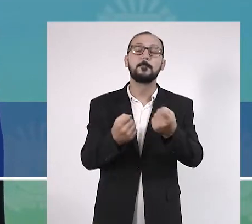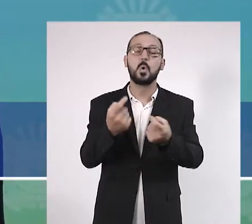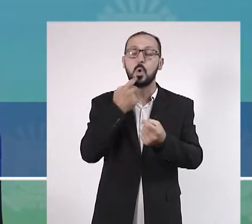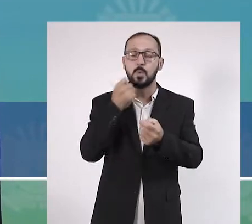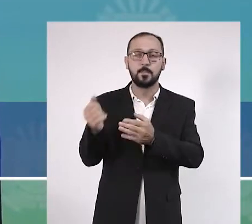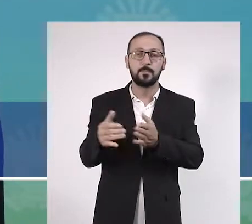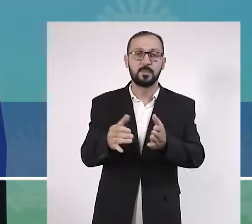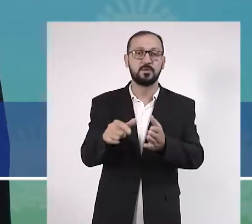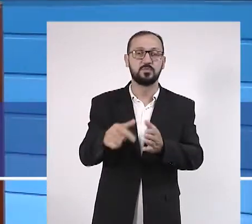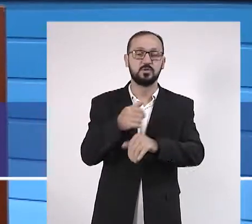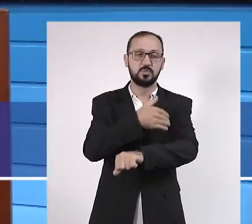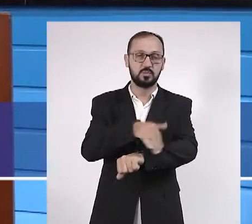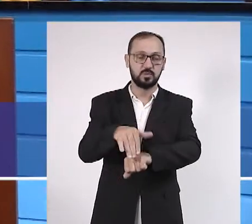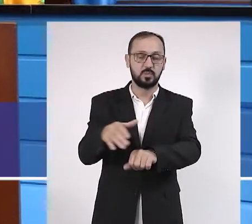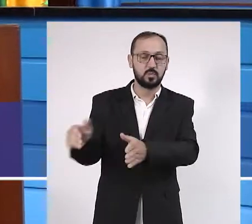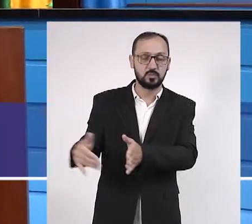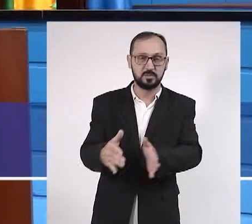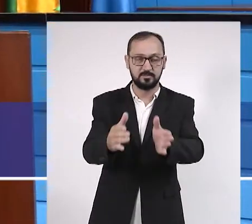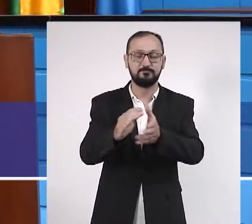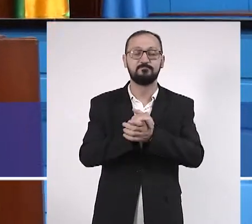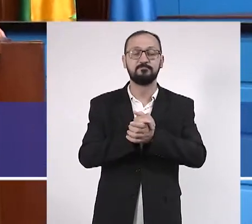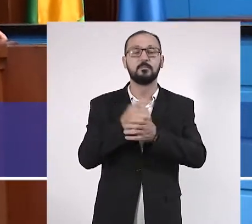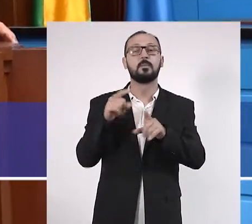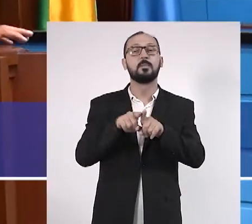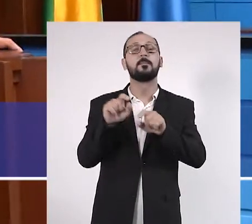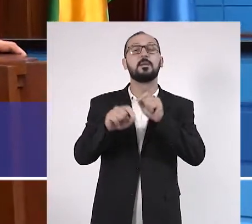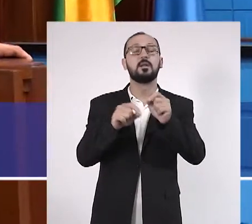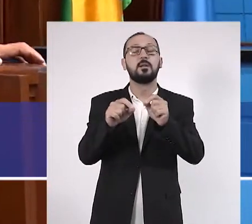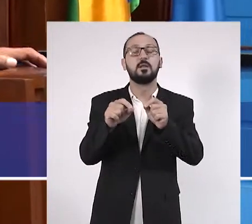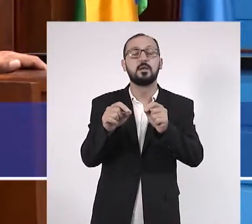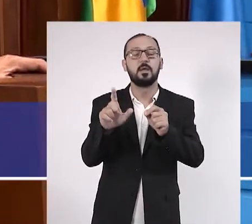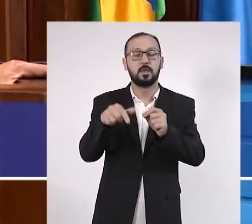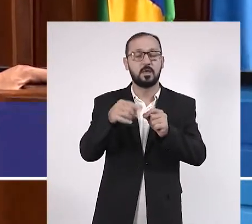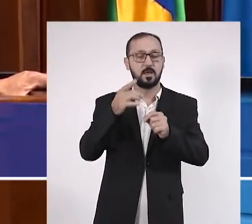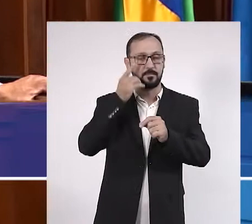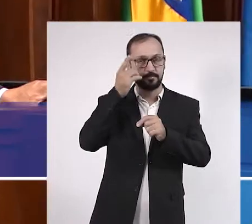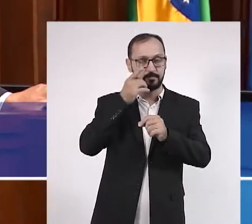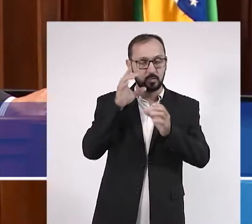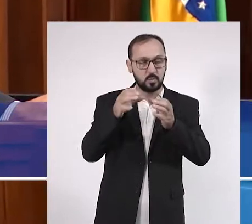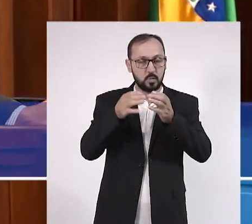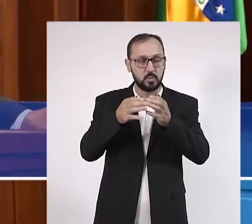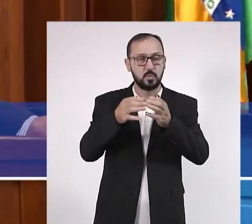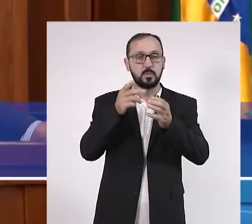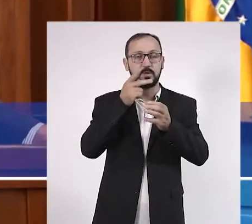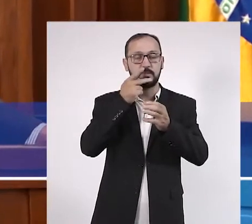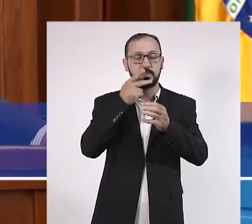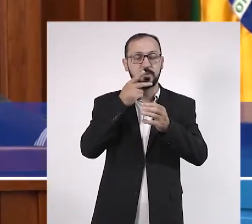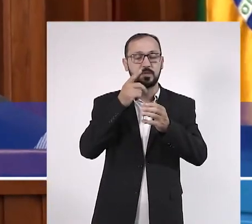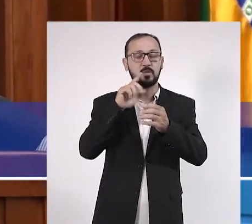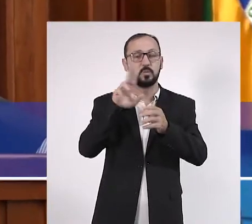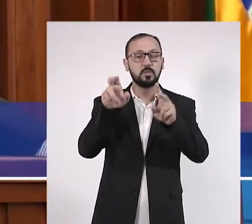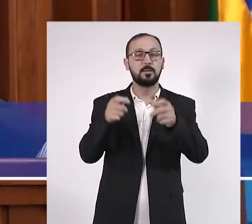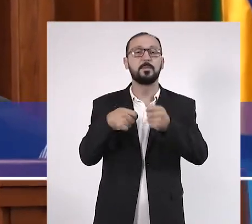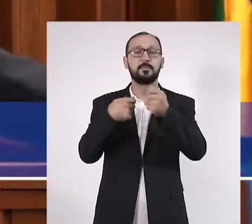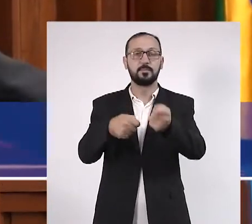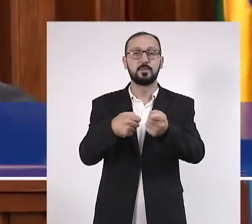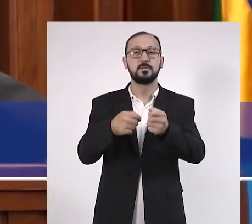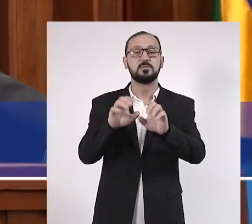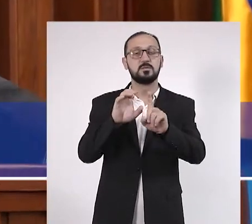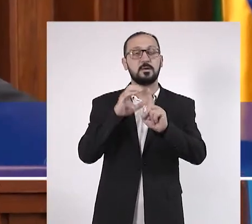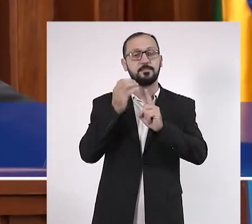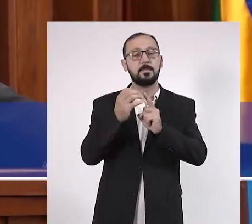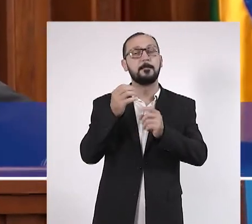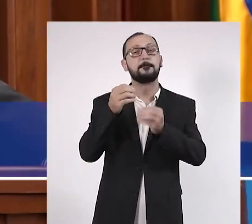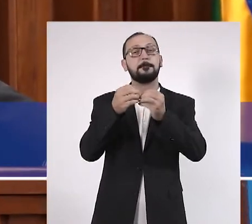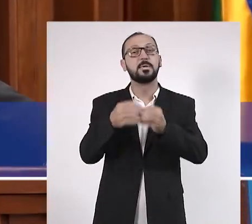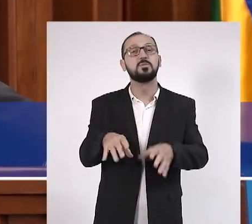nossos rios. É isso que precisa fazer. O parlamentar, que também é coordenador da Frente em Defesa da Pesca, afirmou que a medida prejudica as